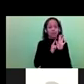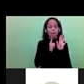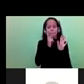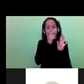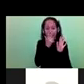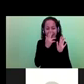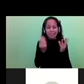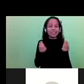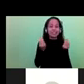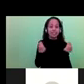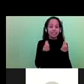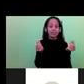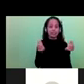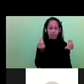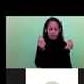Já não